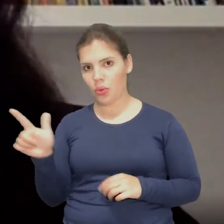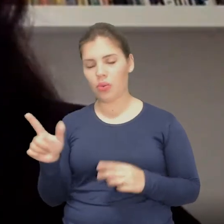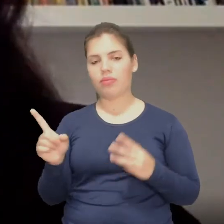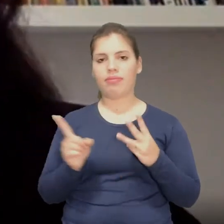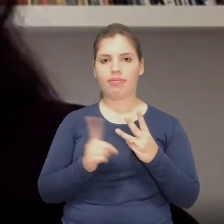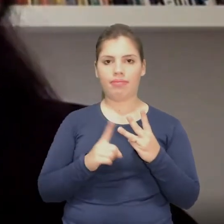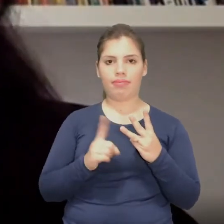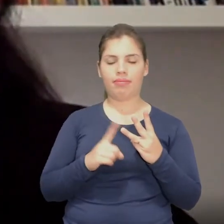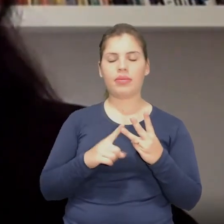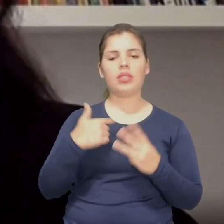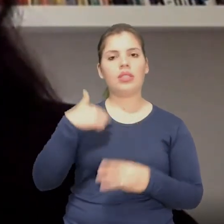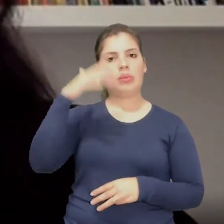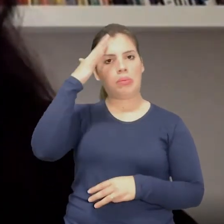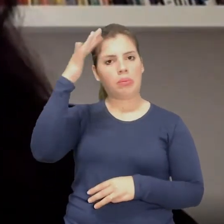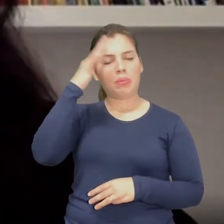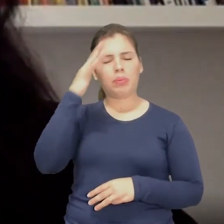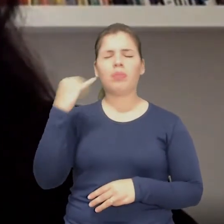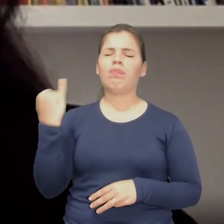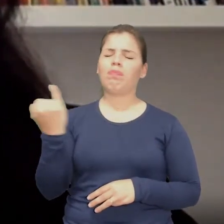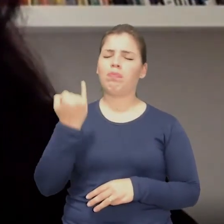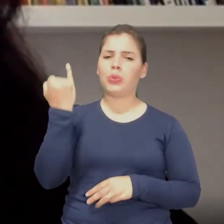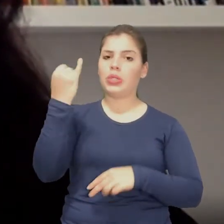eu considero que é extremamente